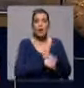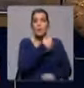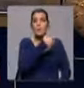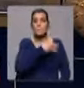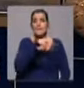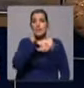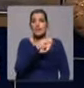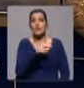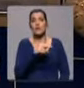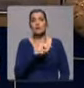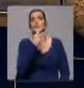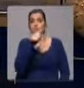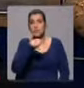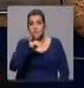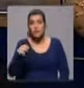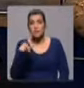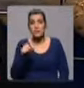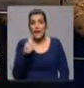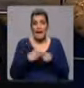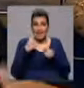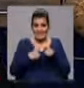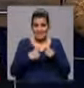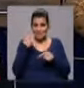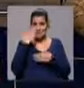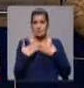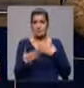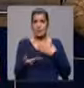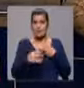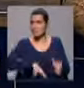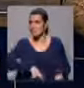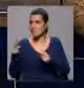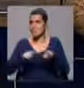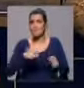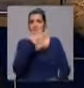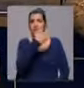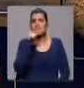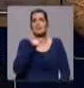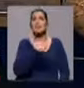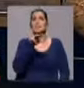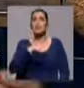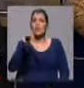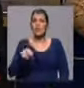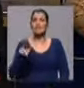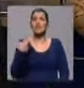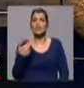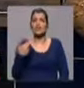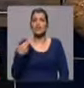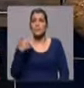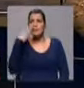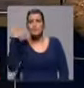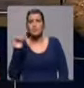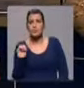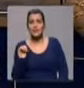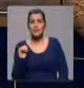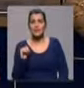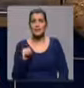os gregos já transferiram esta semana, ou estão a transferir, 7 mil milhões de euros para fora do país.